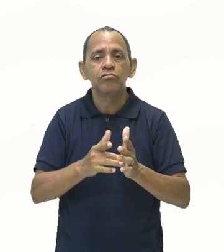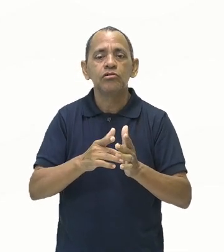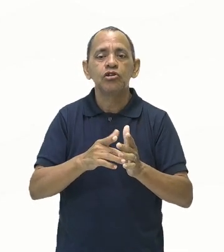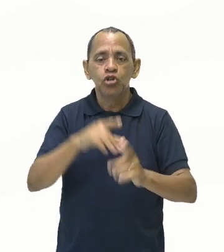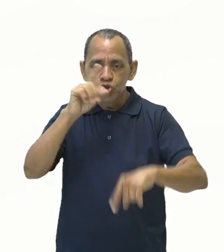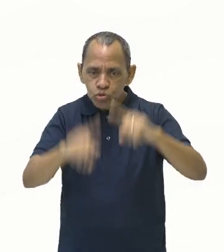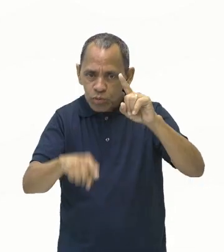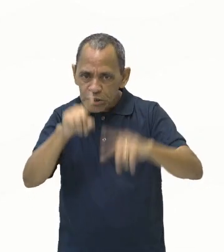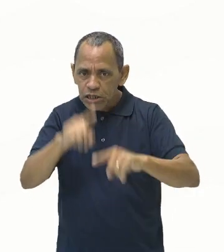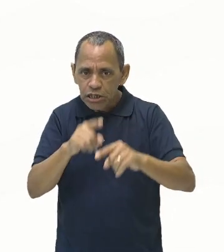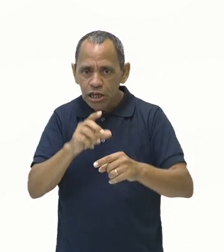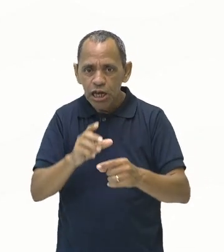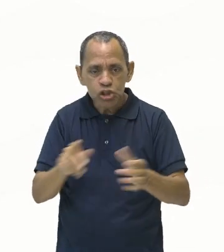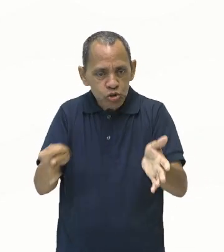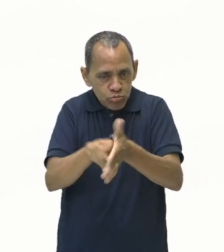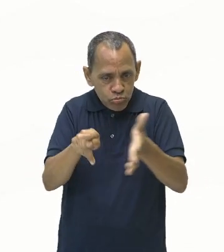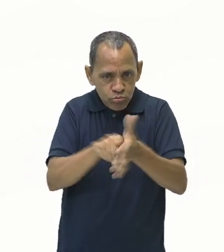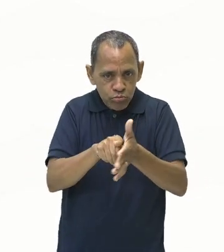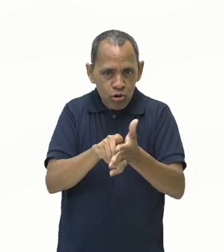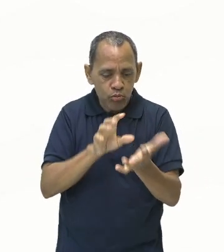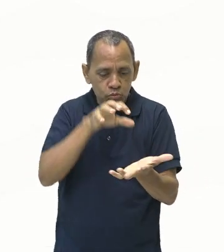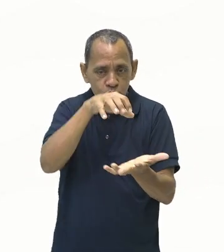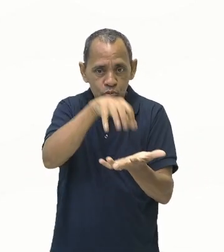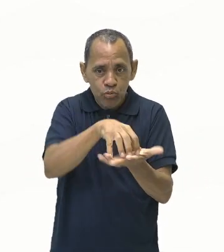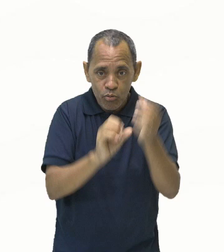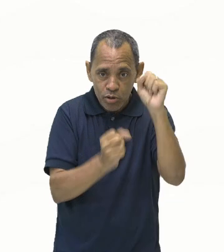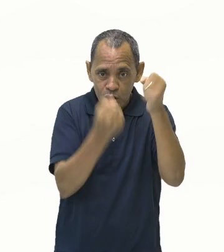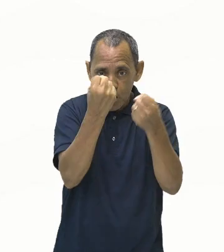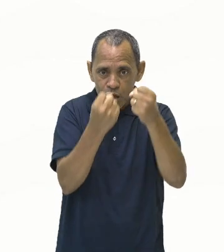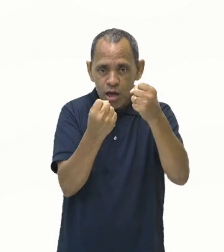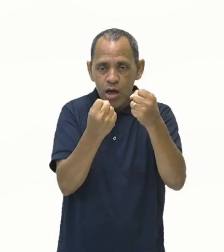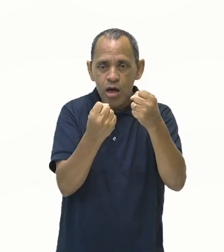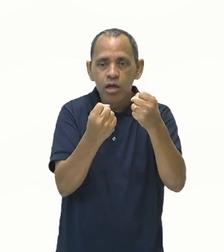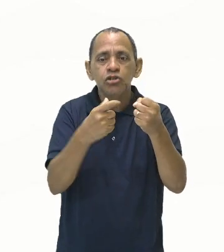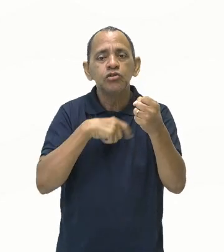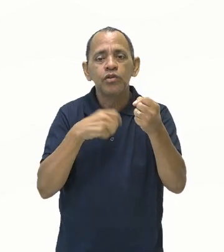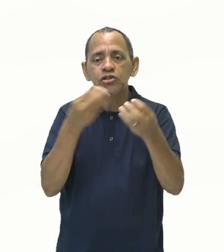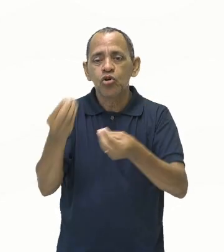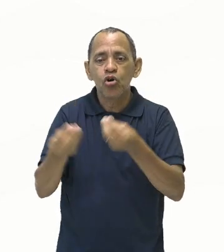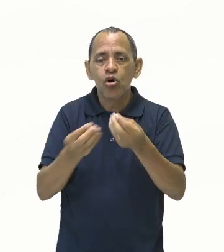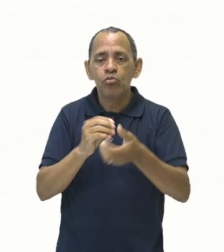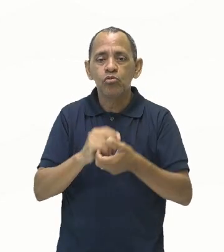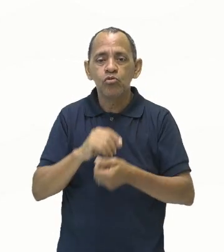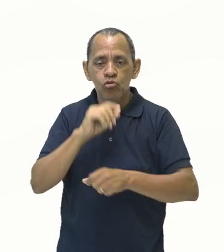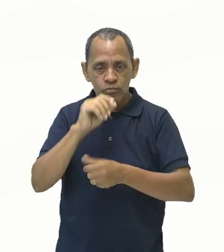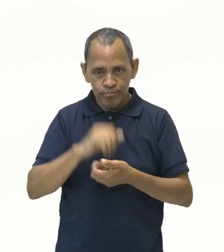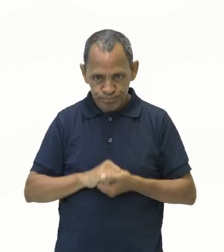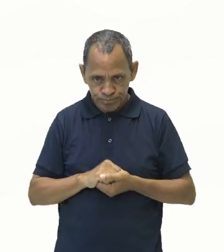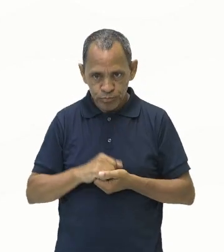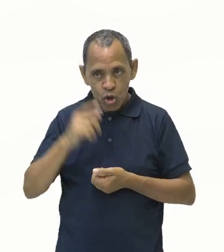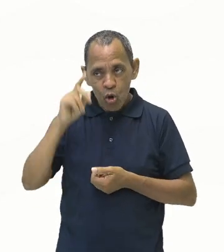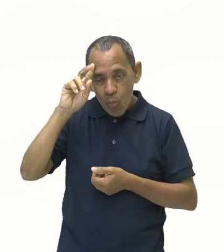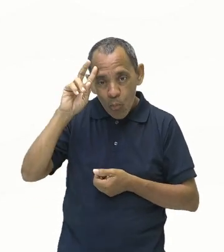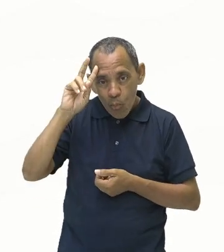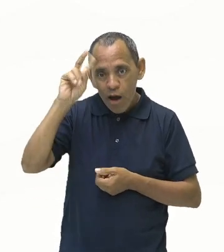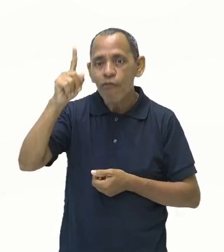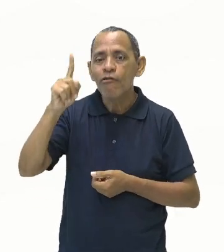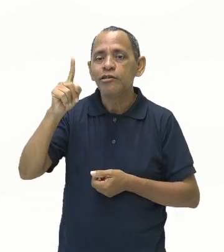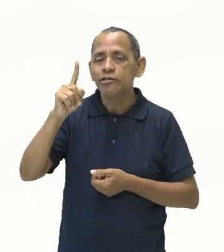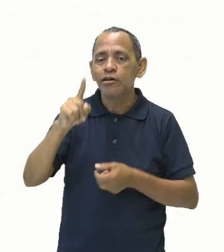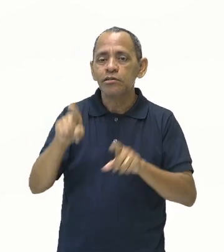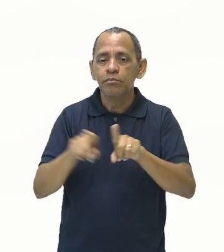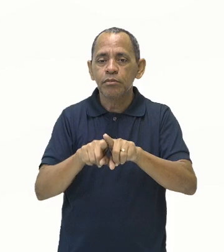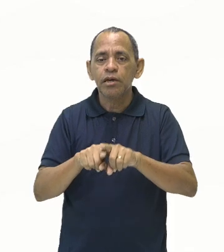máquinas. Então, para que houvesse essa mecanização, uma invenção muito importante precisou